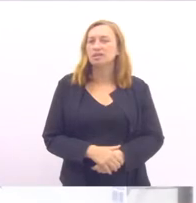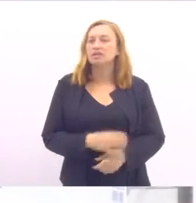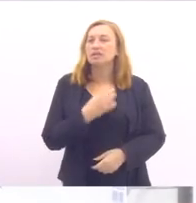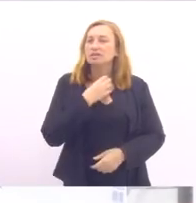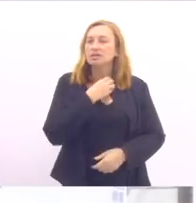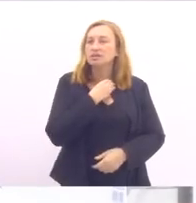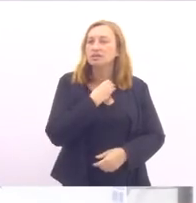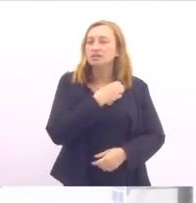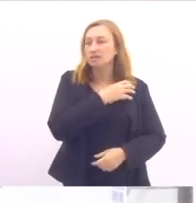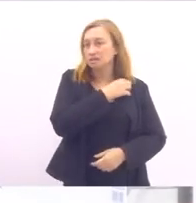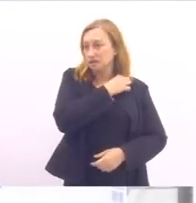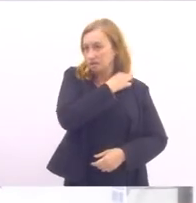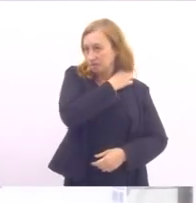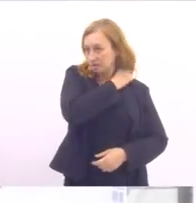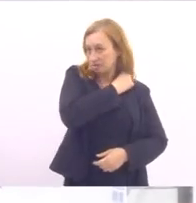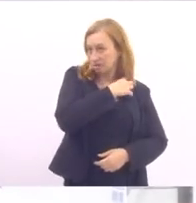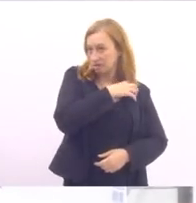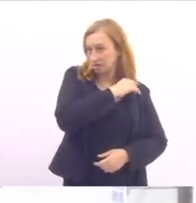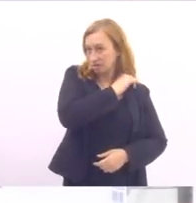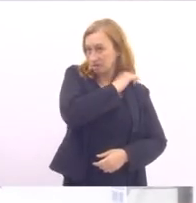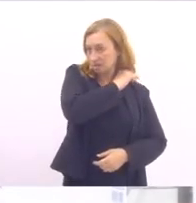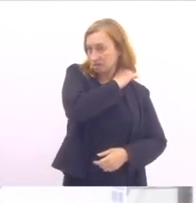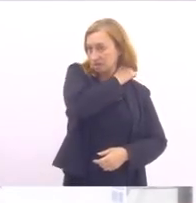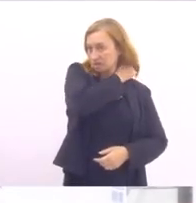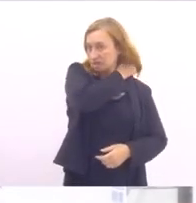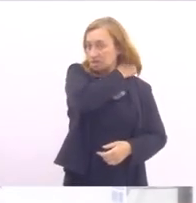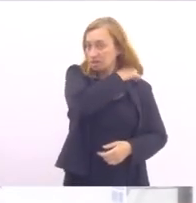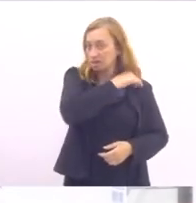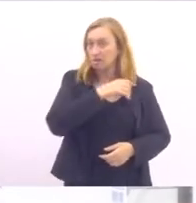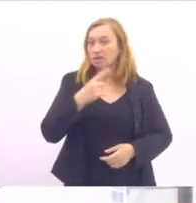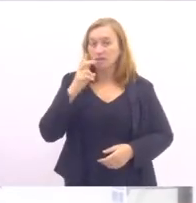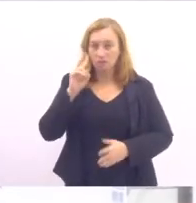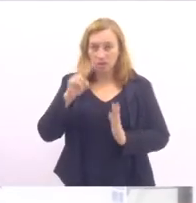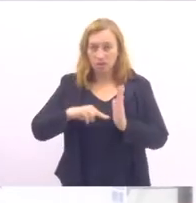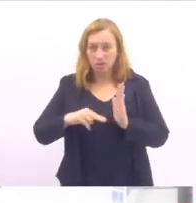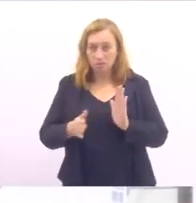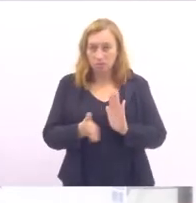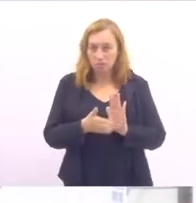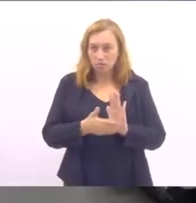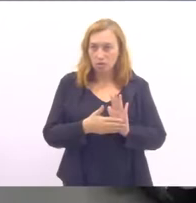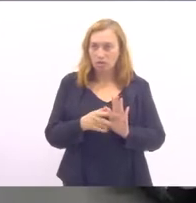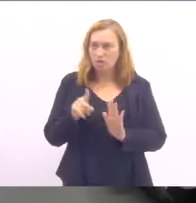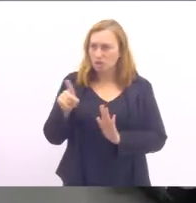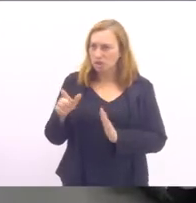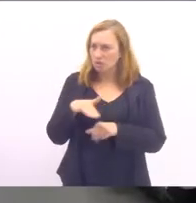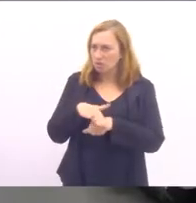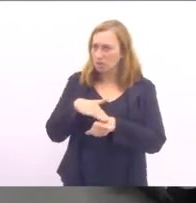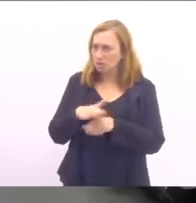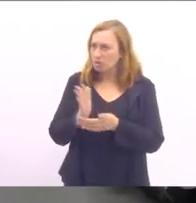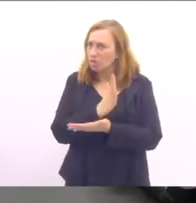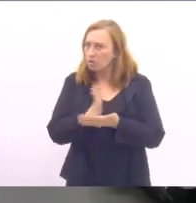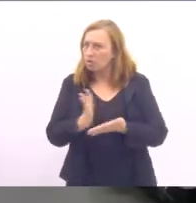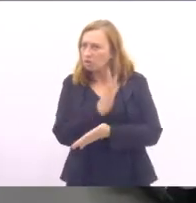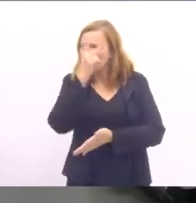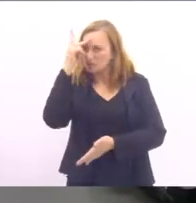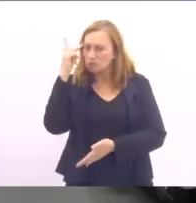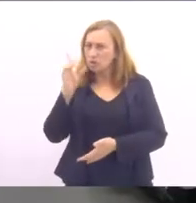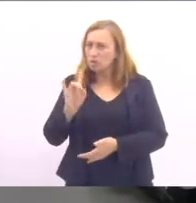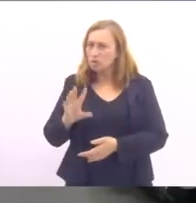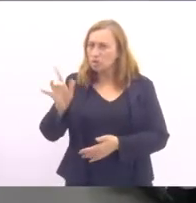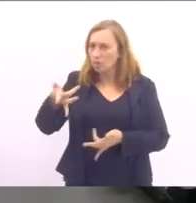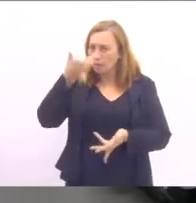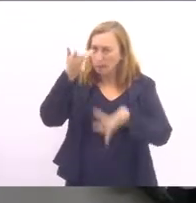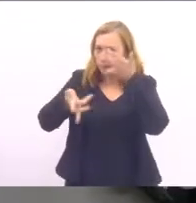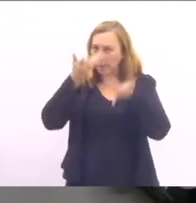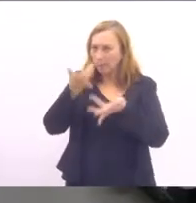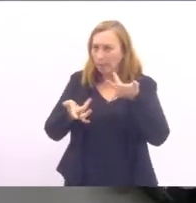Primeiro, eu vou ler aqui a proposta que... Denise, você conversou com algumas pessoas ou tirou da sua cabeça esse roteiro? É o que